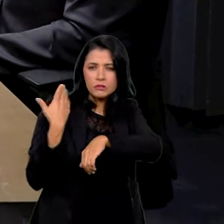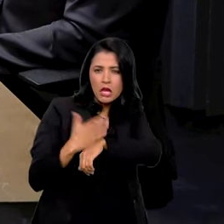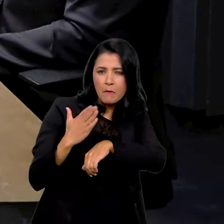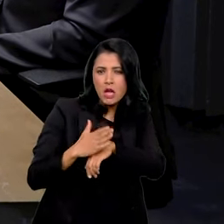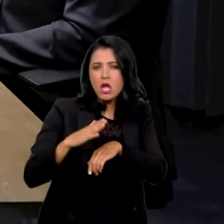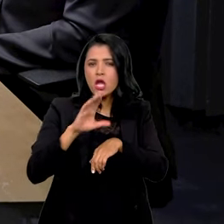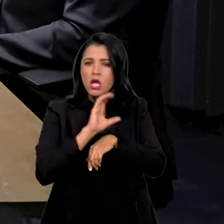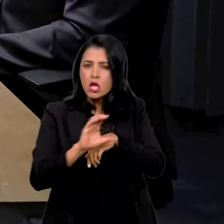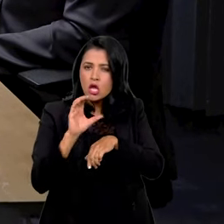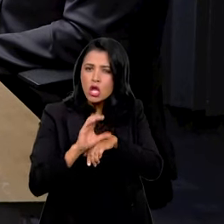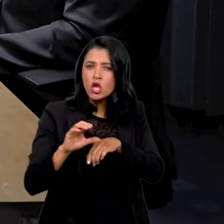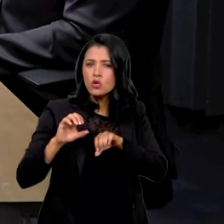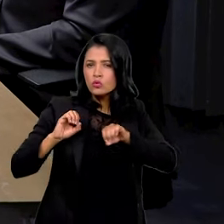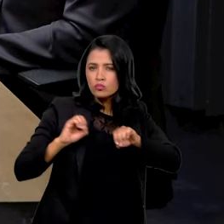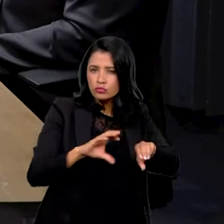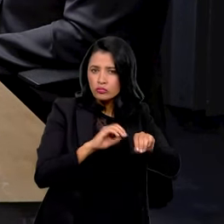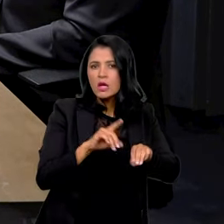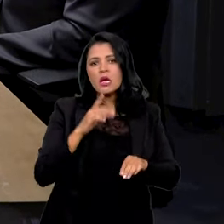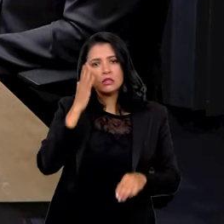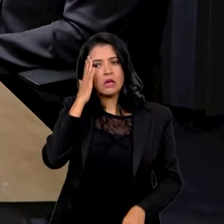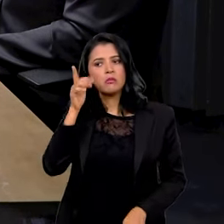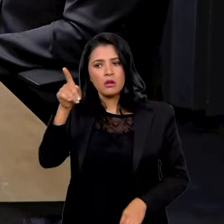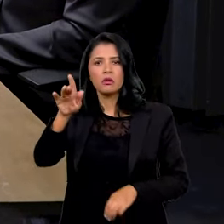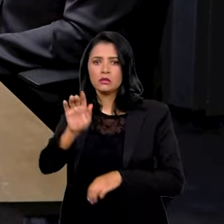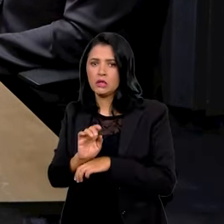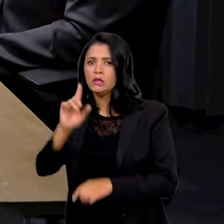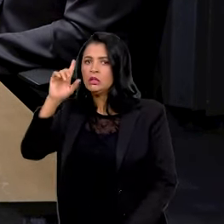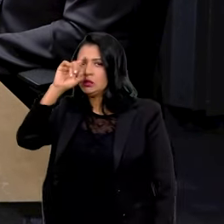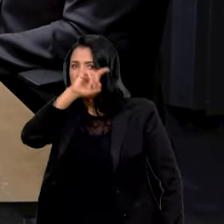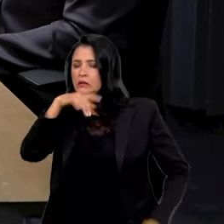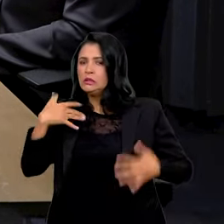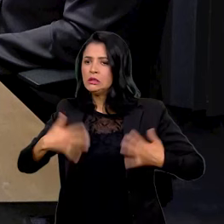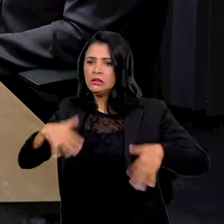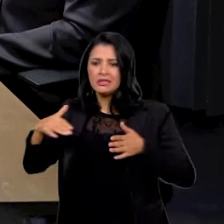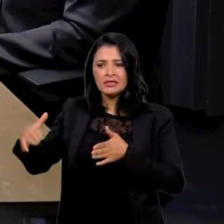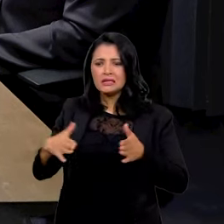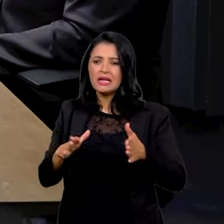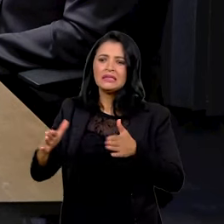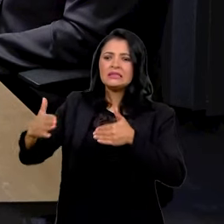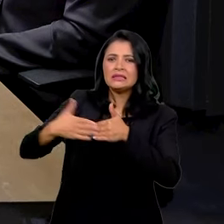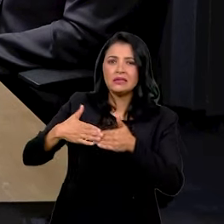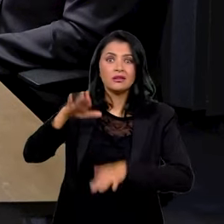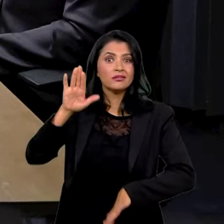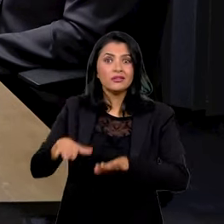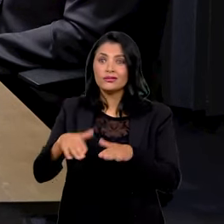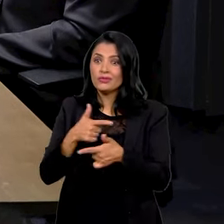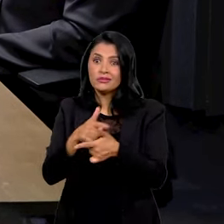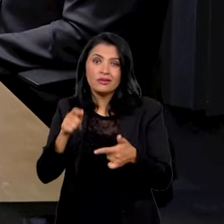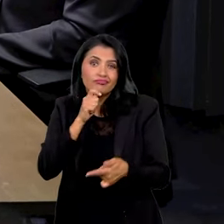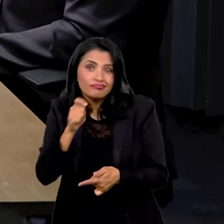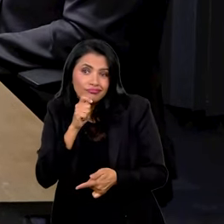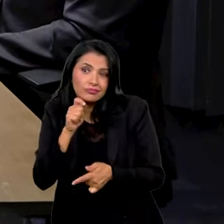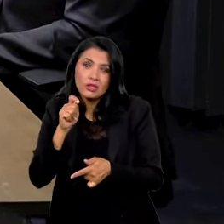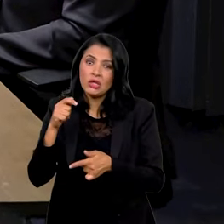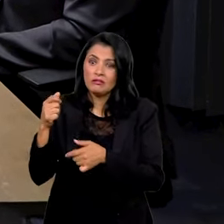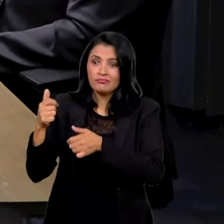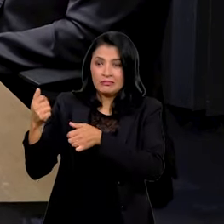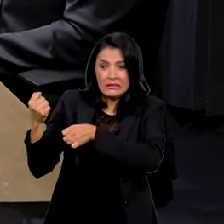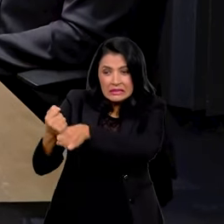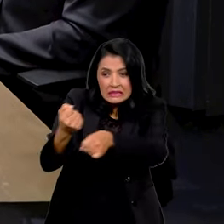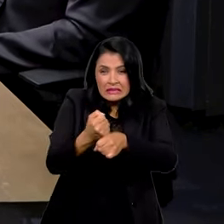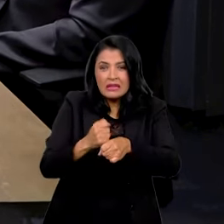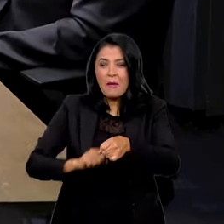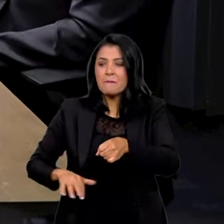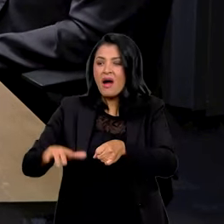de treinamento algum tipo de capacitação a gente sabe que lá no estado Tá difícil o acesso às estradas às vezes nem tem estrada ainda né